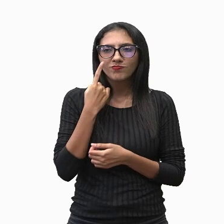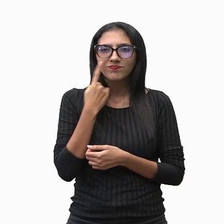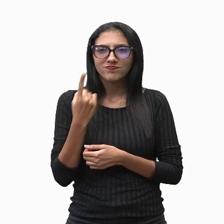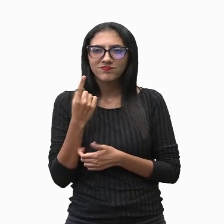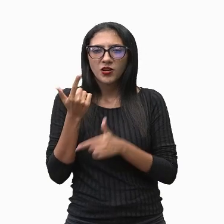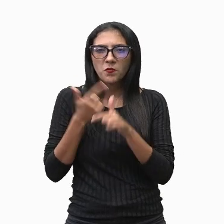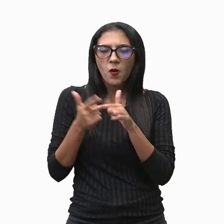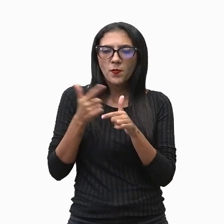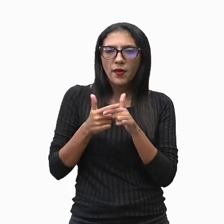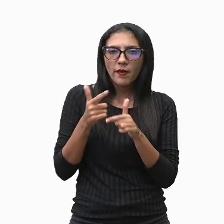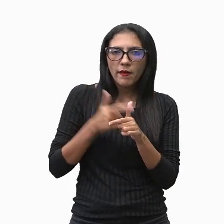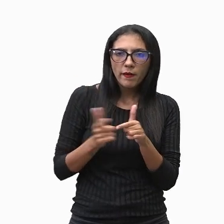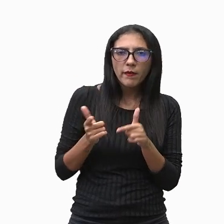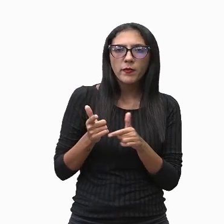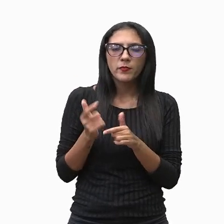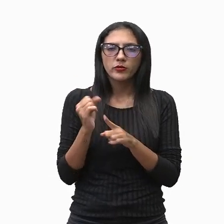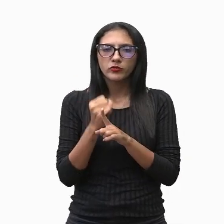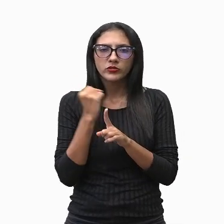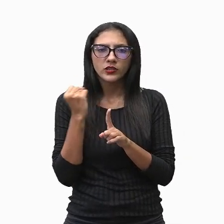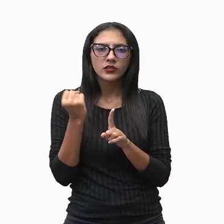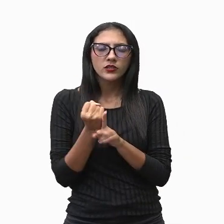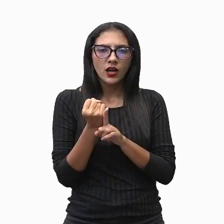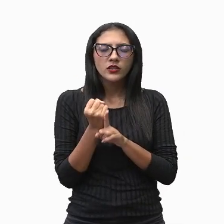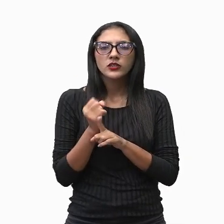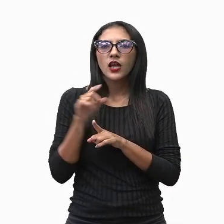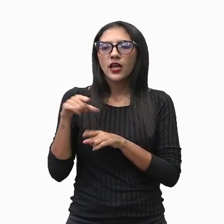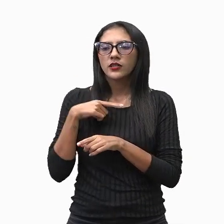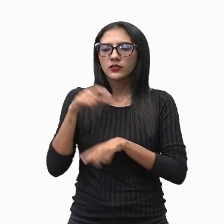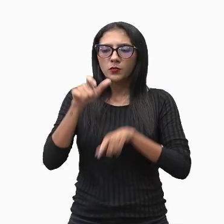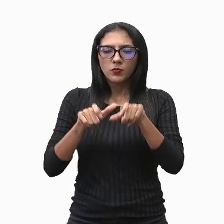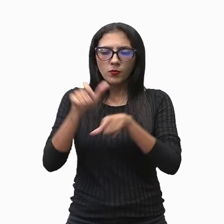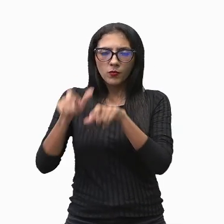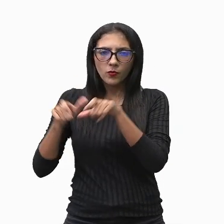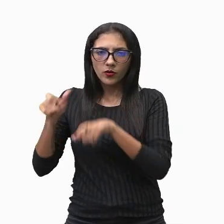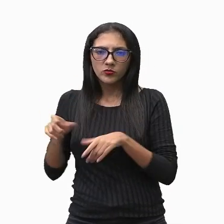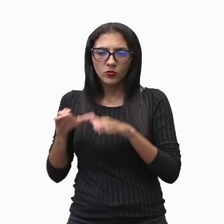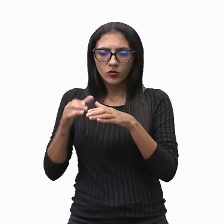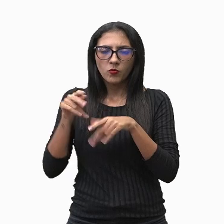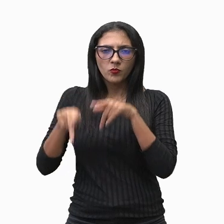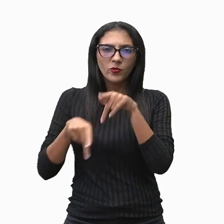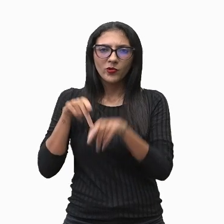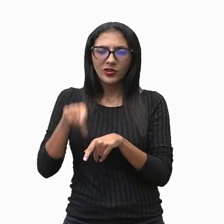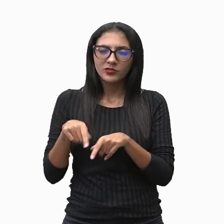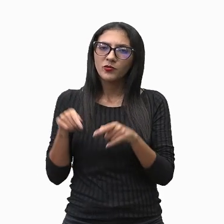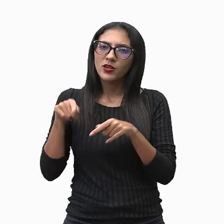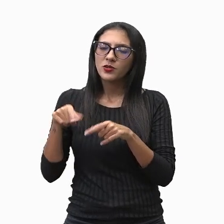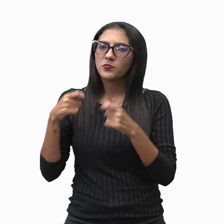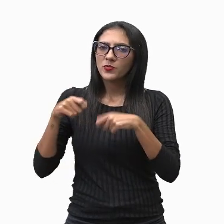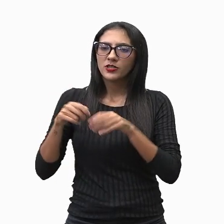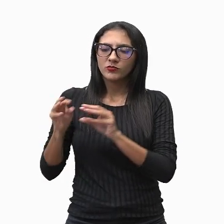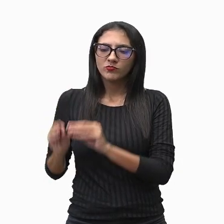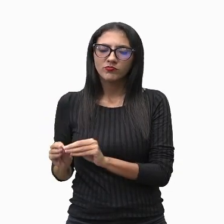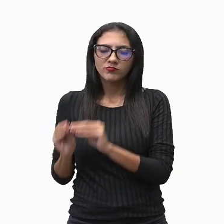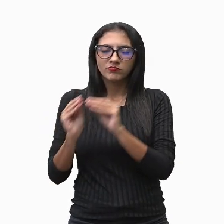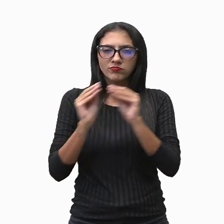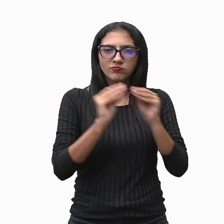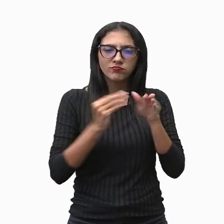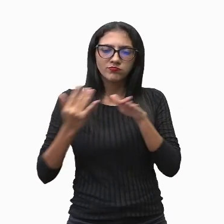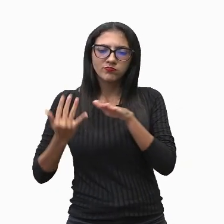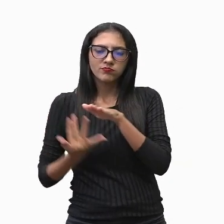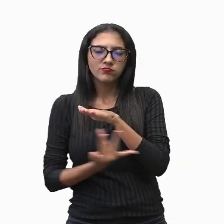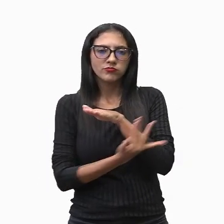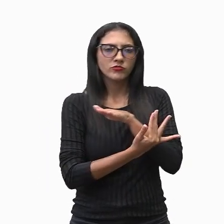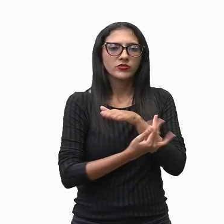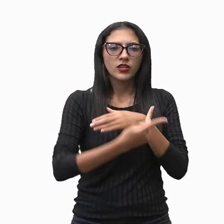crises humanitárias em outros lugares que fazem com que essas pessoas saiam desse lugar e venham para o Brasil,